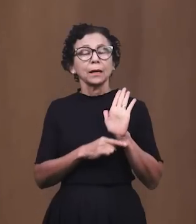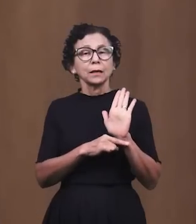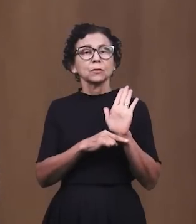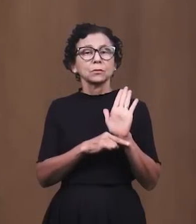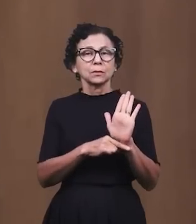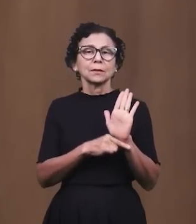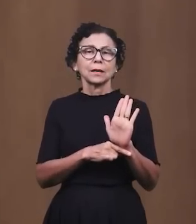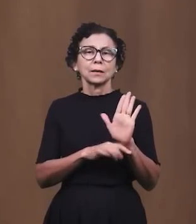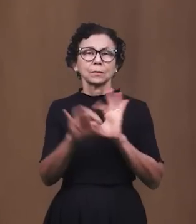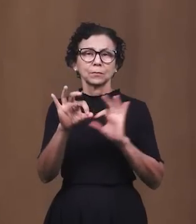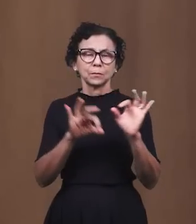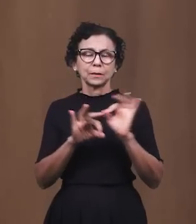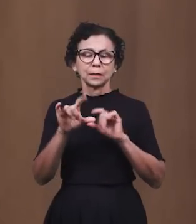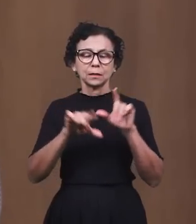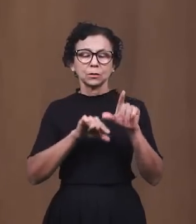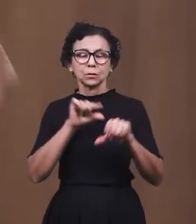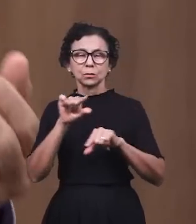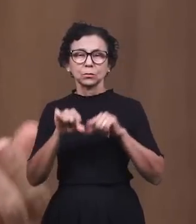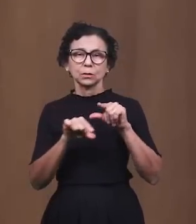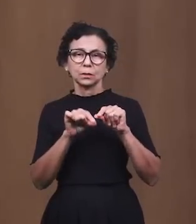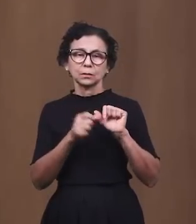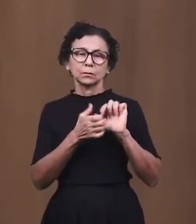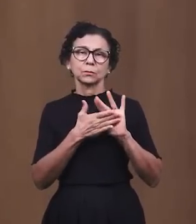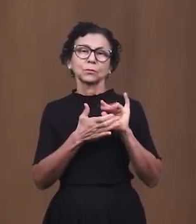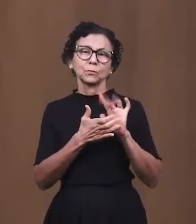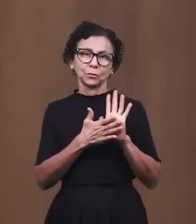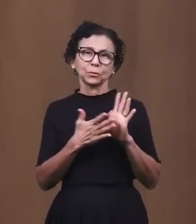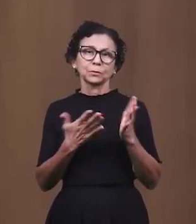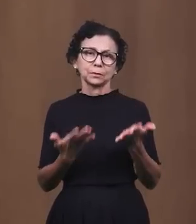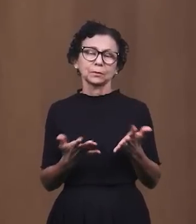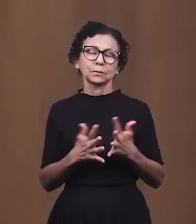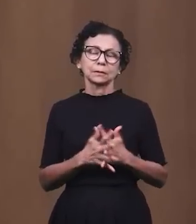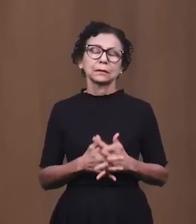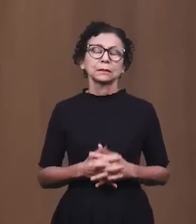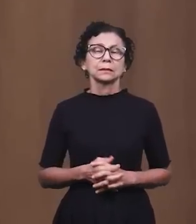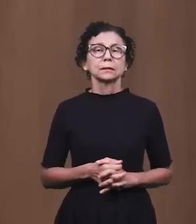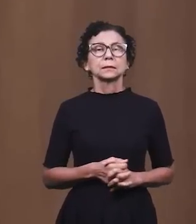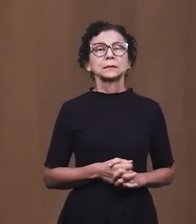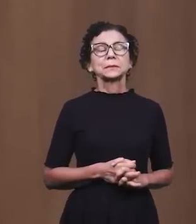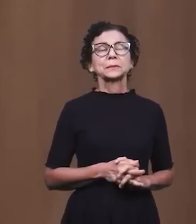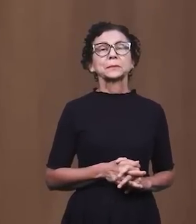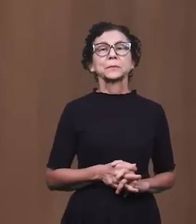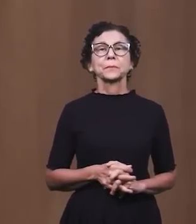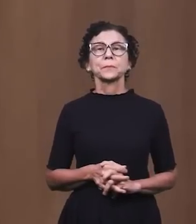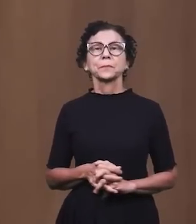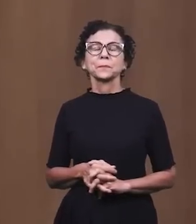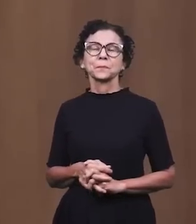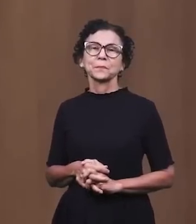louvor. E é claro que os dons,